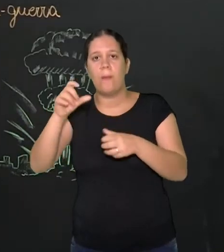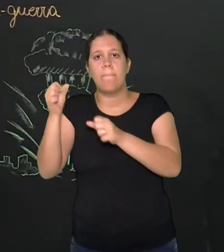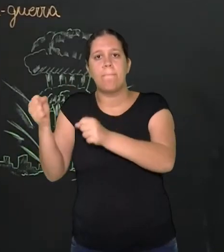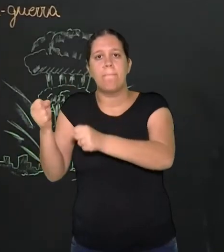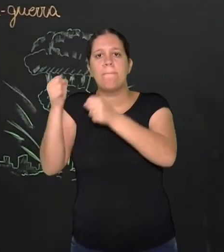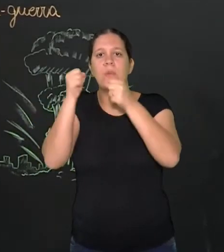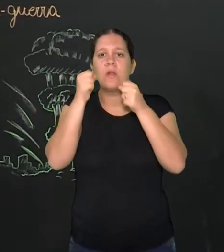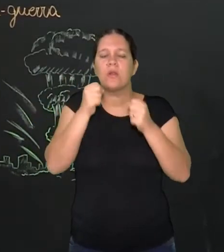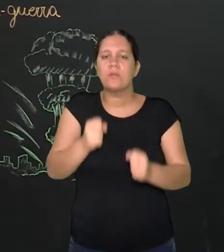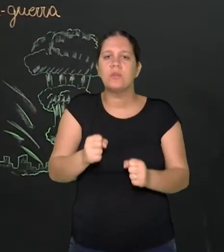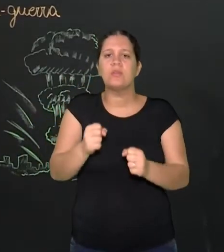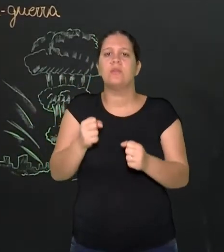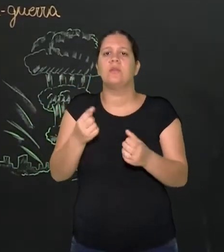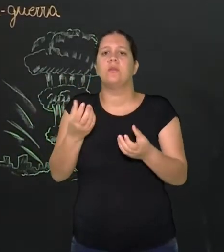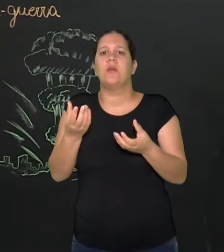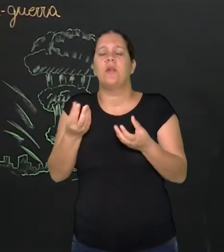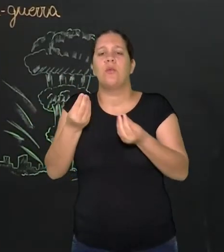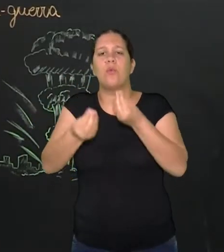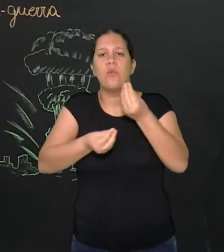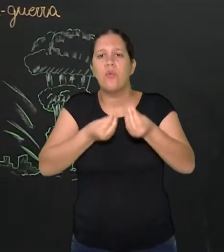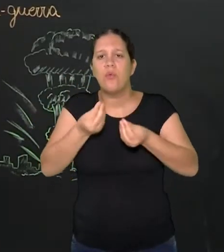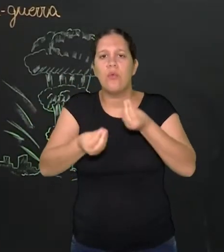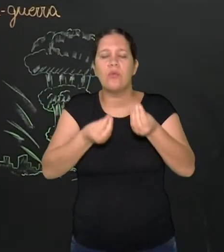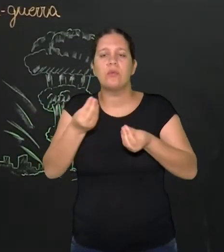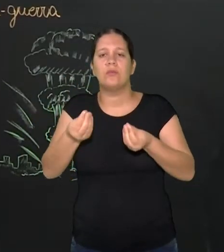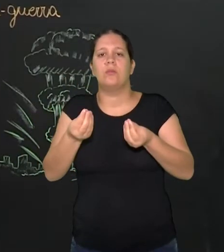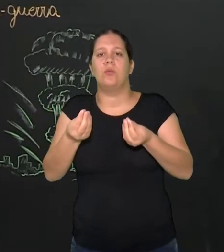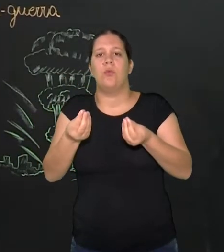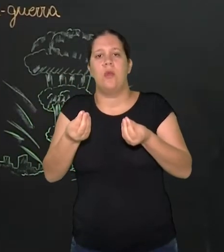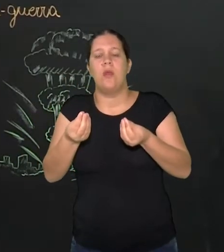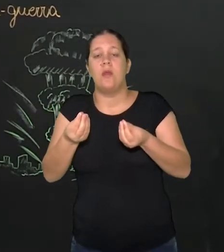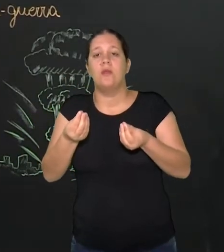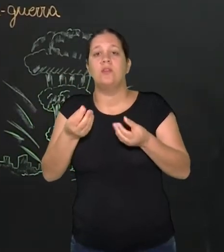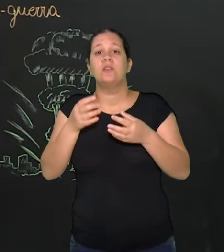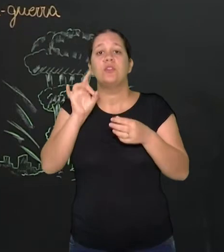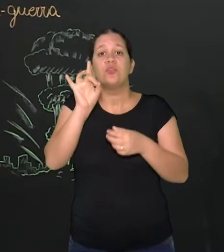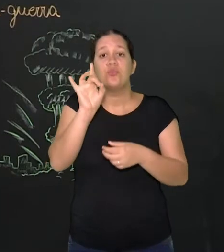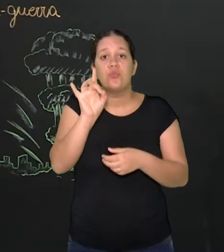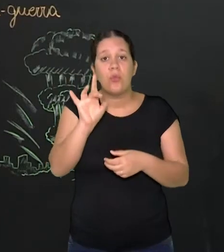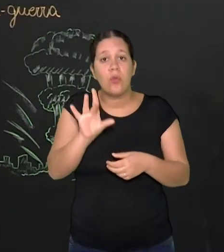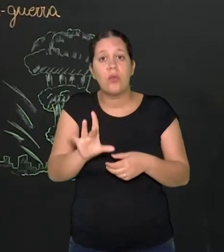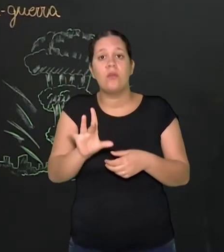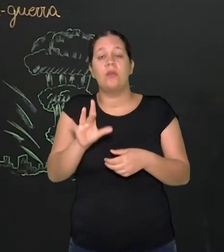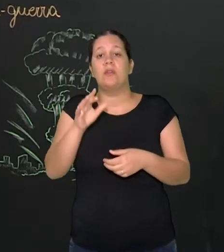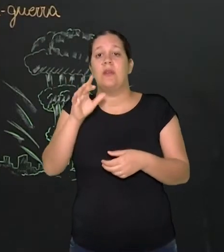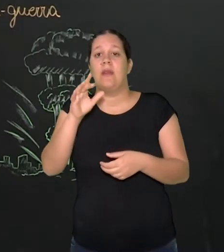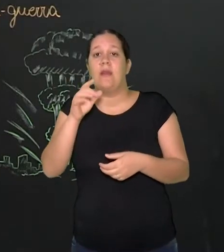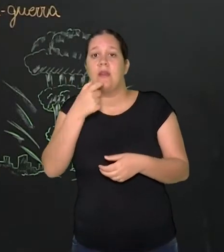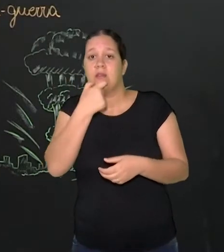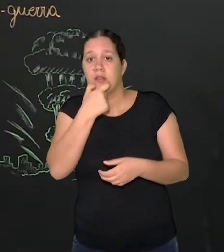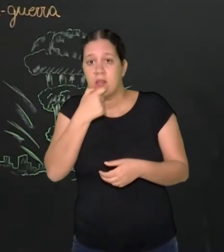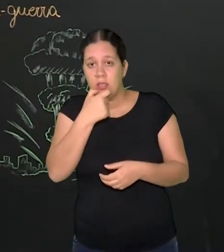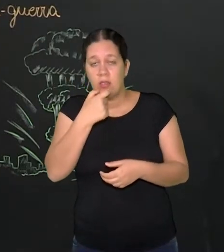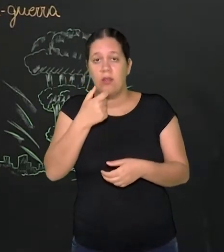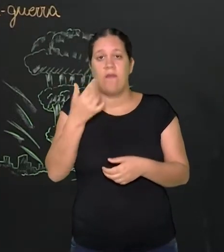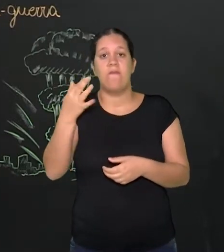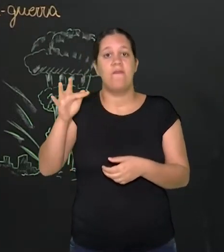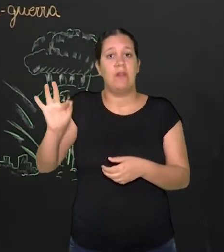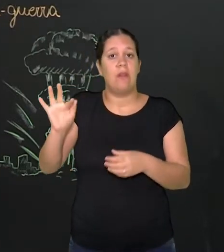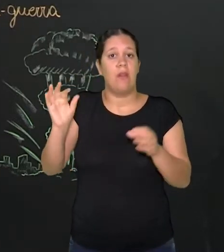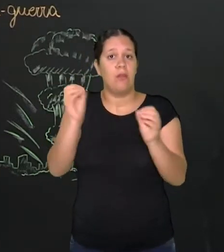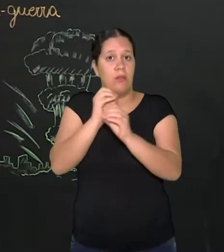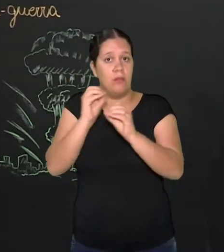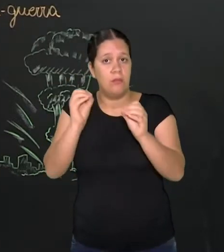outras potências poderiam argumentar que, peraí, tem o Tratado de Versalhes, você não pode fazer isso. Só que Inglaterra e França